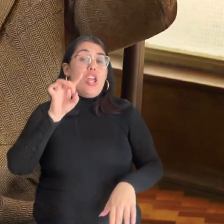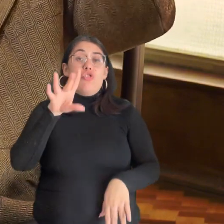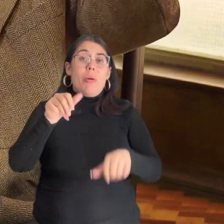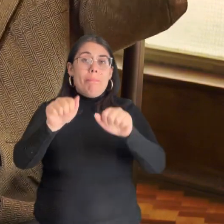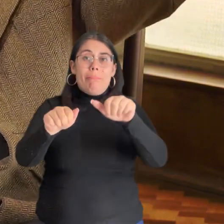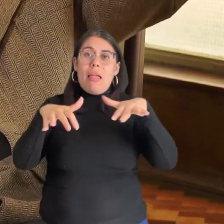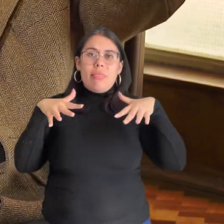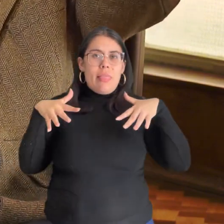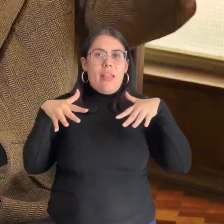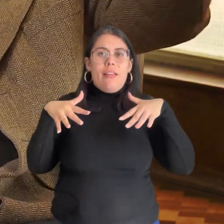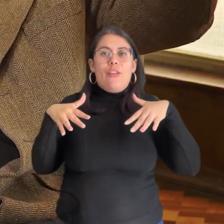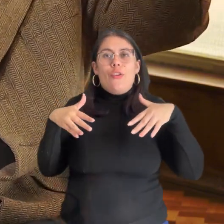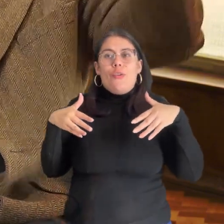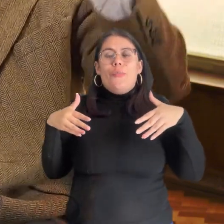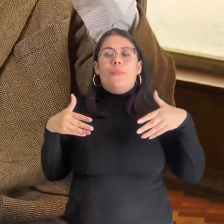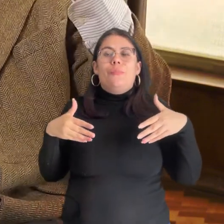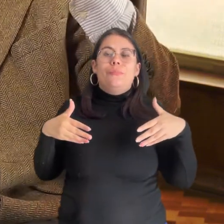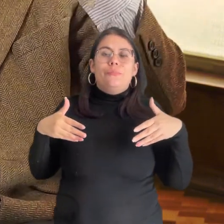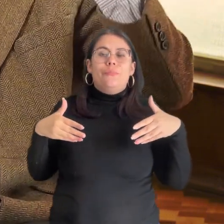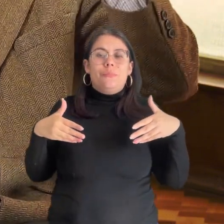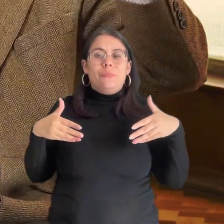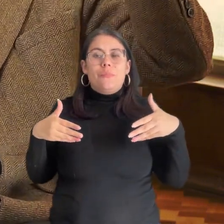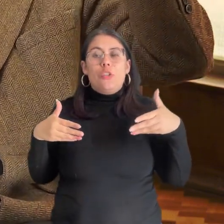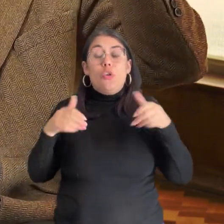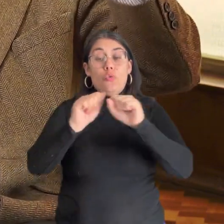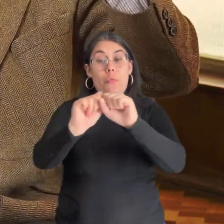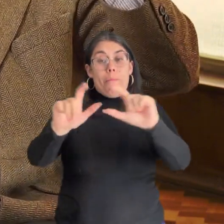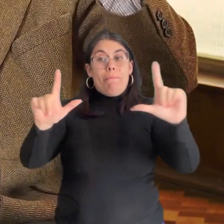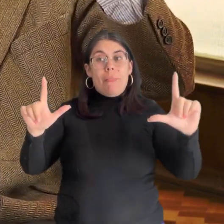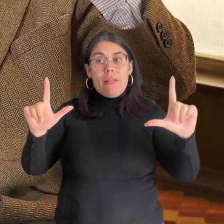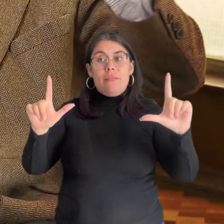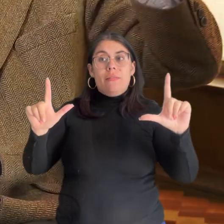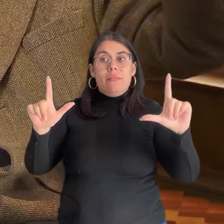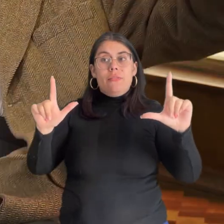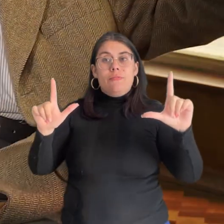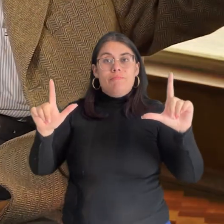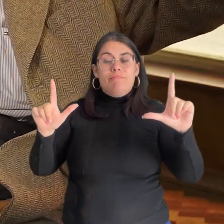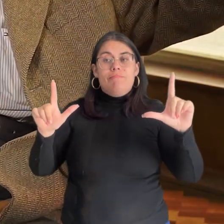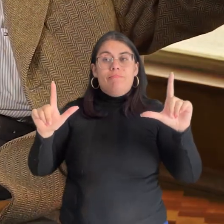balcão, todo era uma plateia. E o painel,